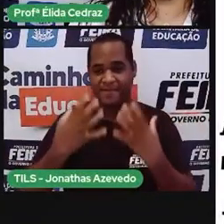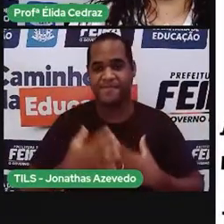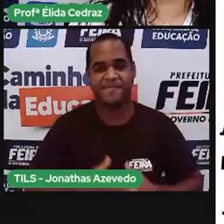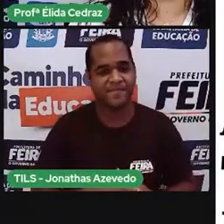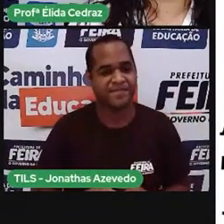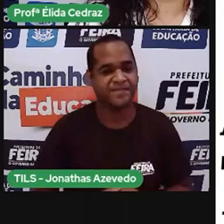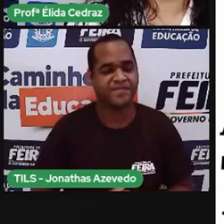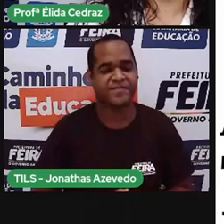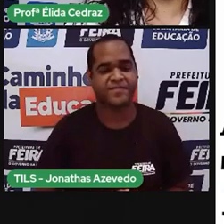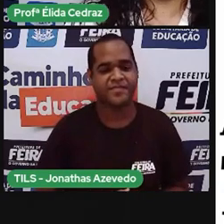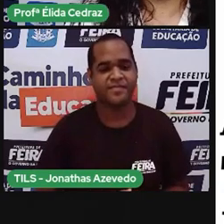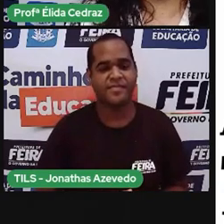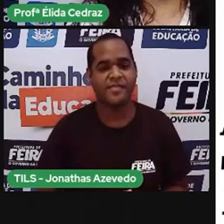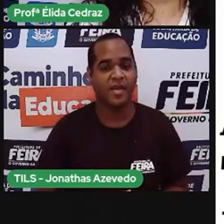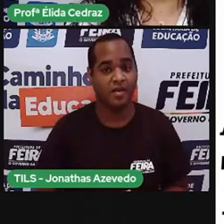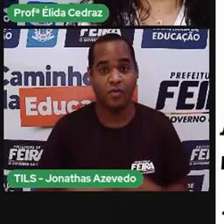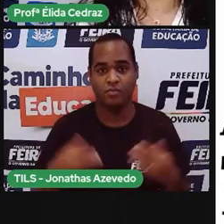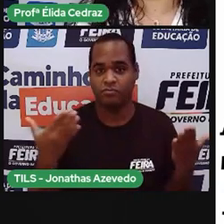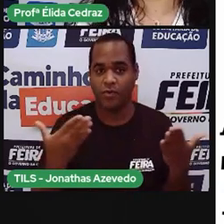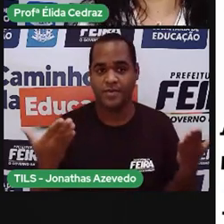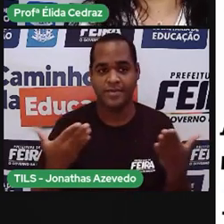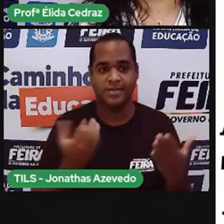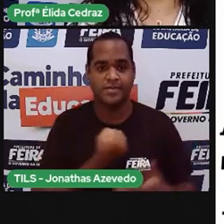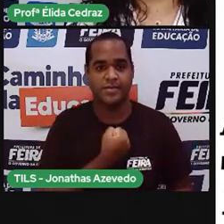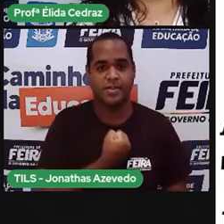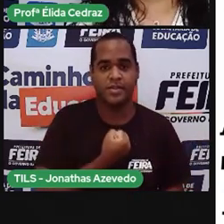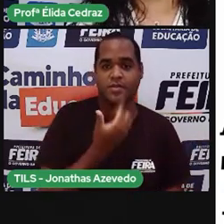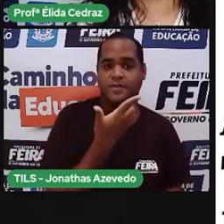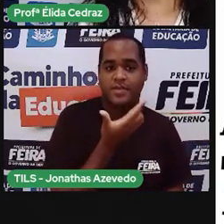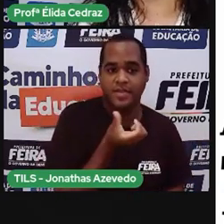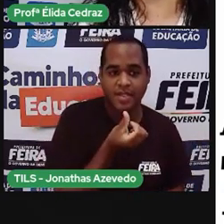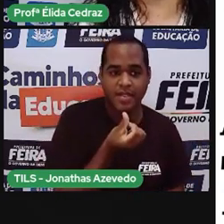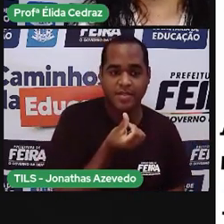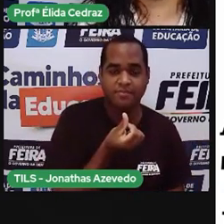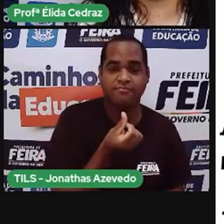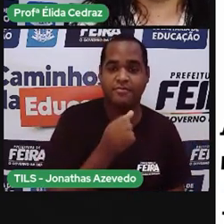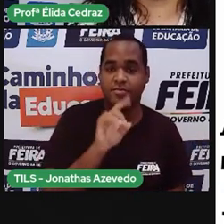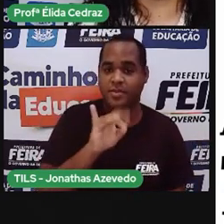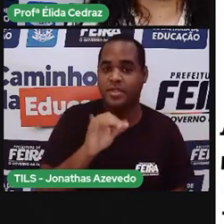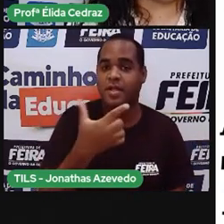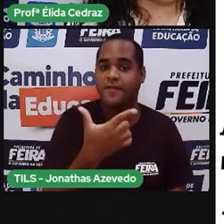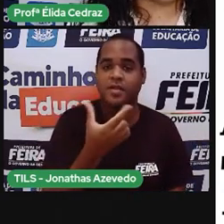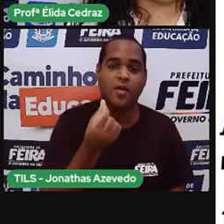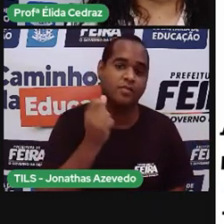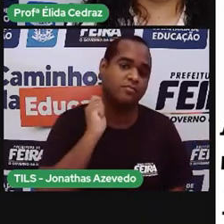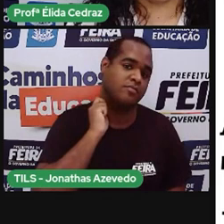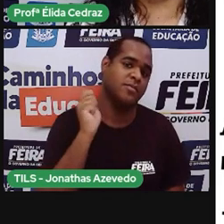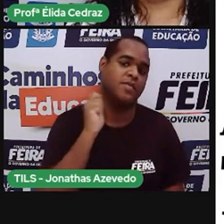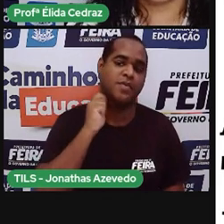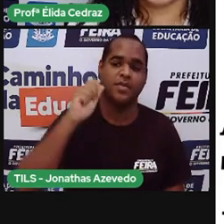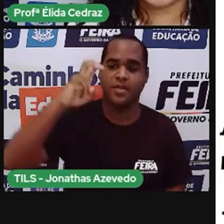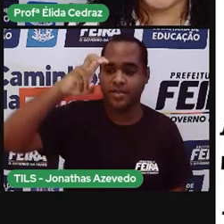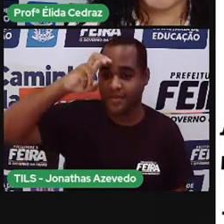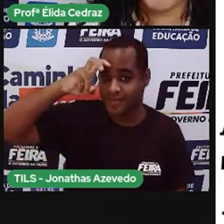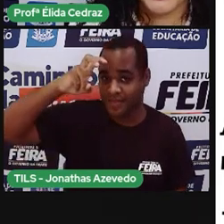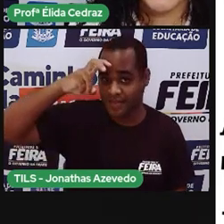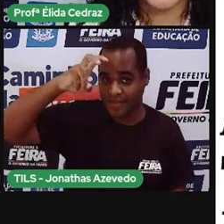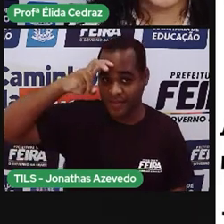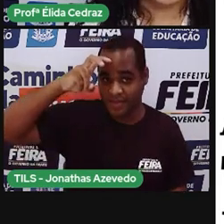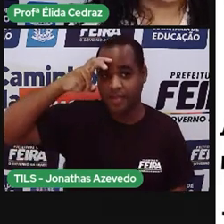vamos lá hoje aula 26 dia Vinte e Nove de Abril uma